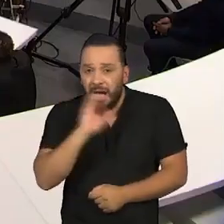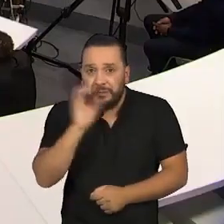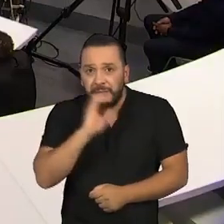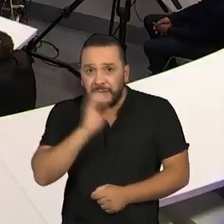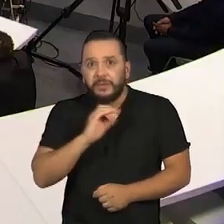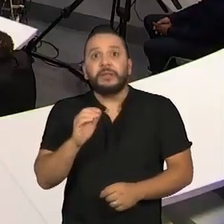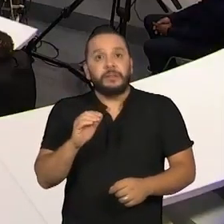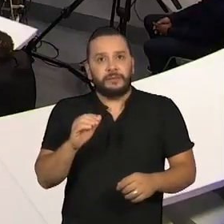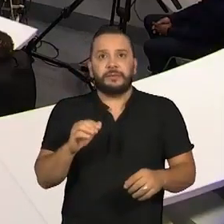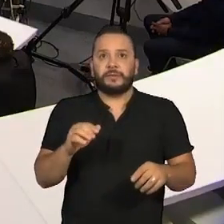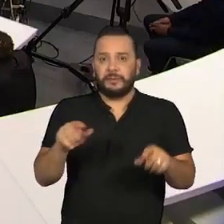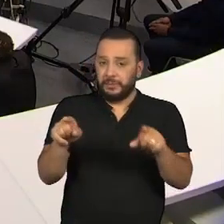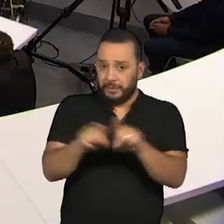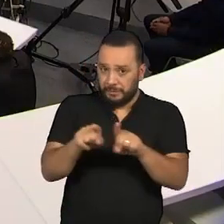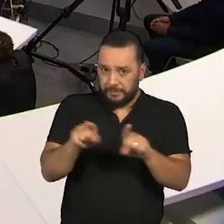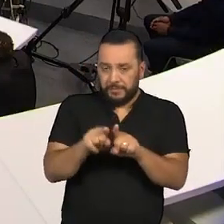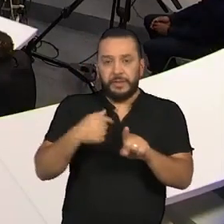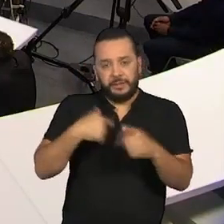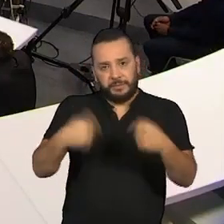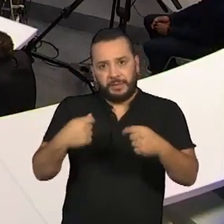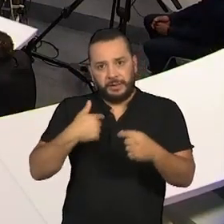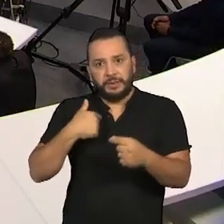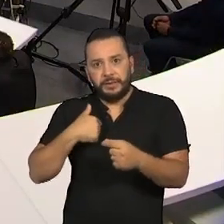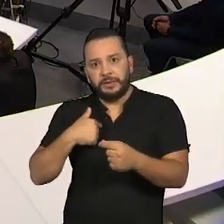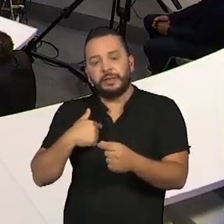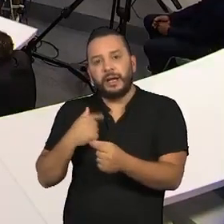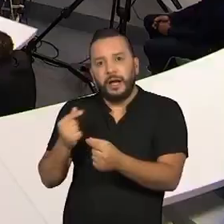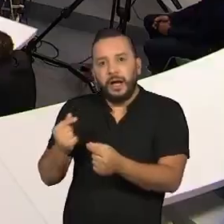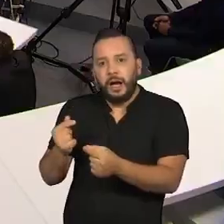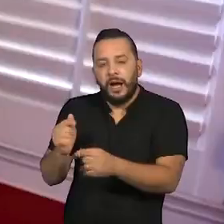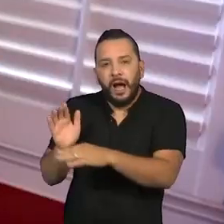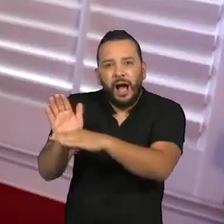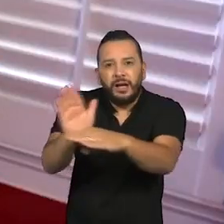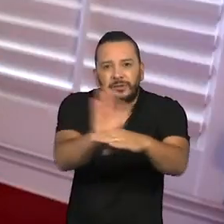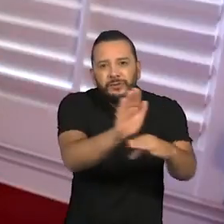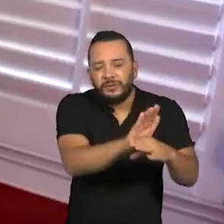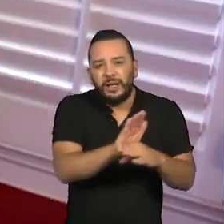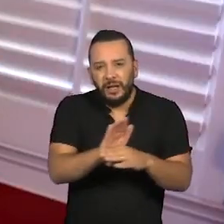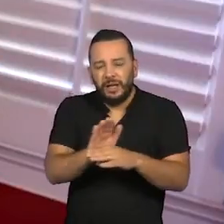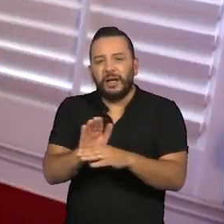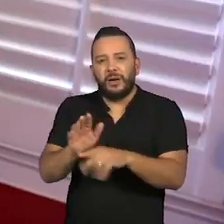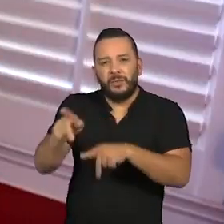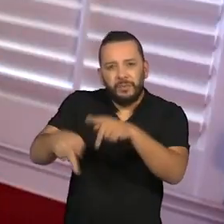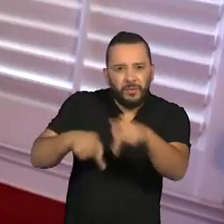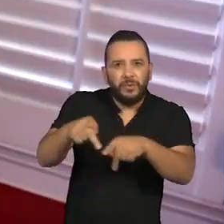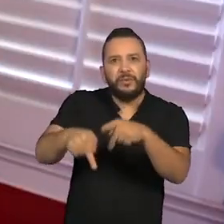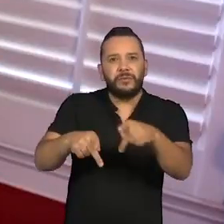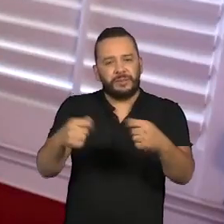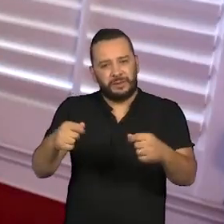no lado das empresas, a gente precisa da sustentação dos empregos. A gente precisa ter esse eixo bem arranjado.